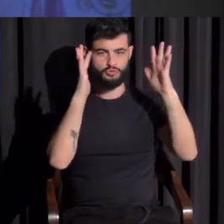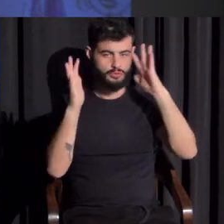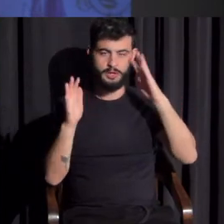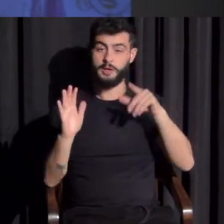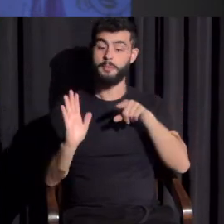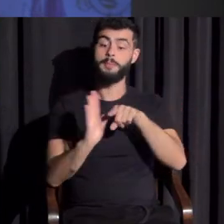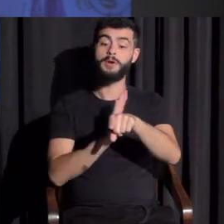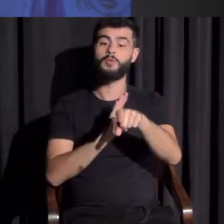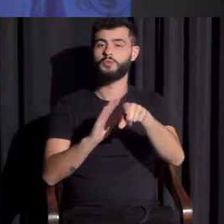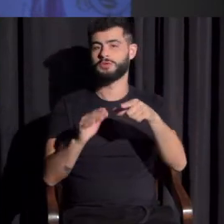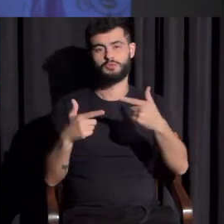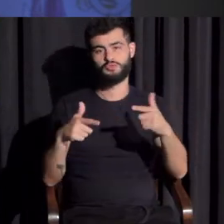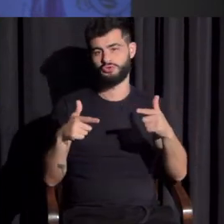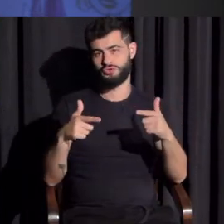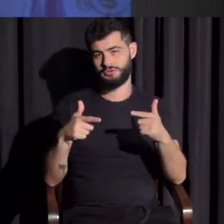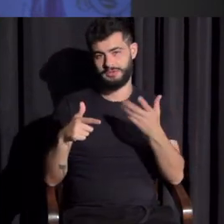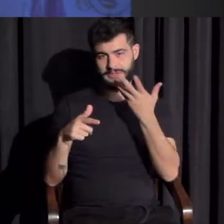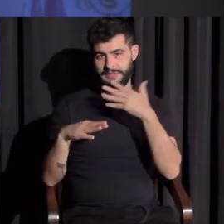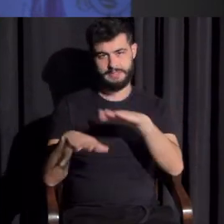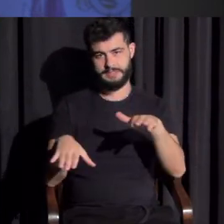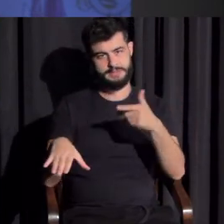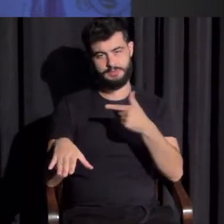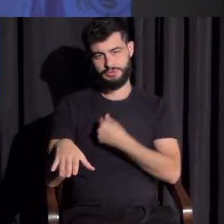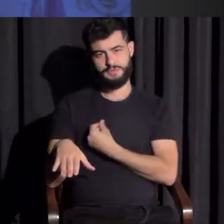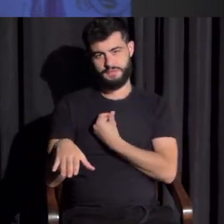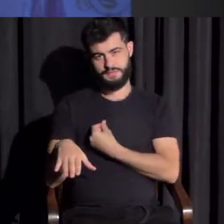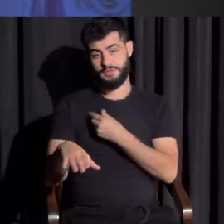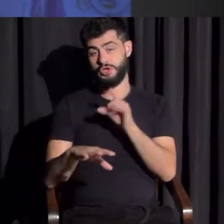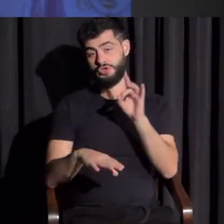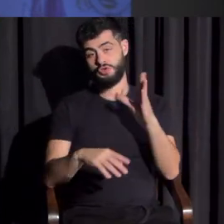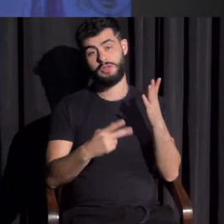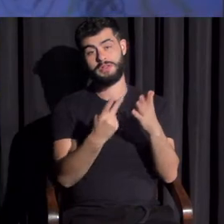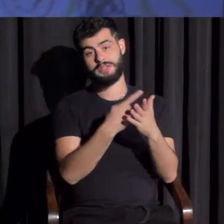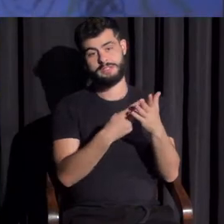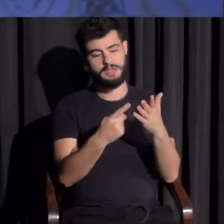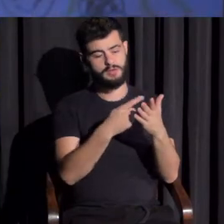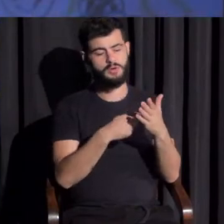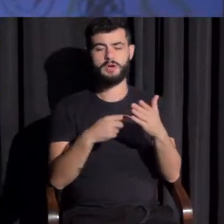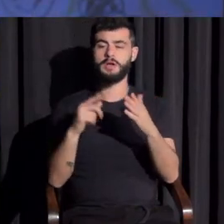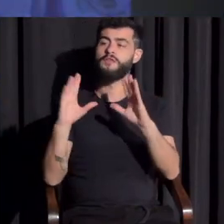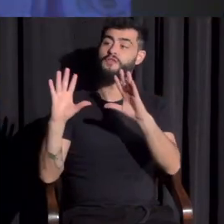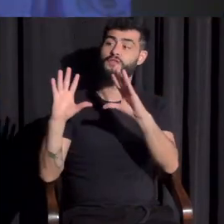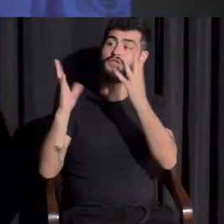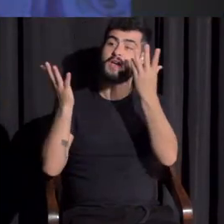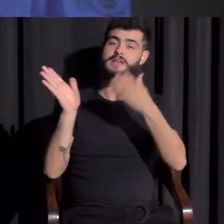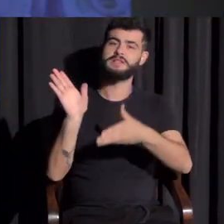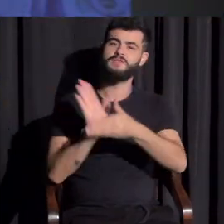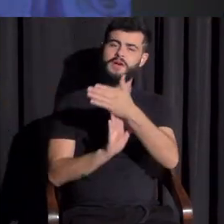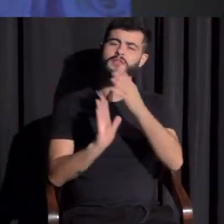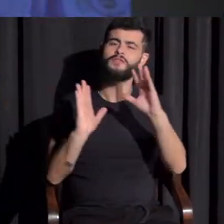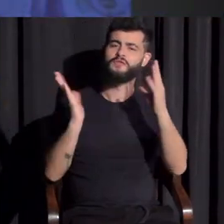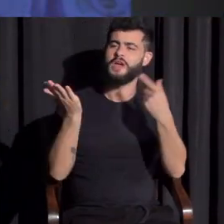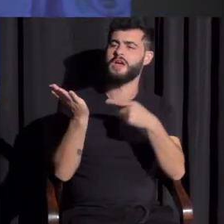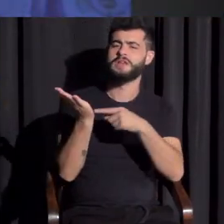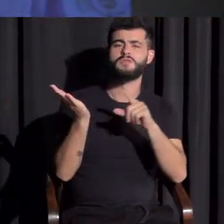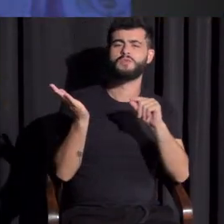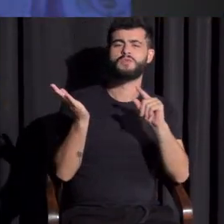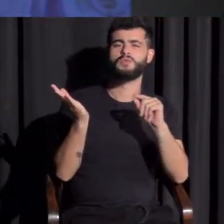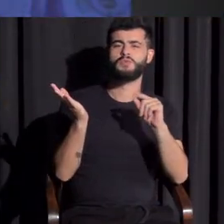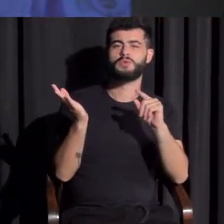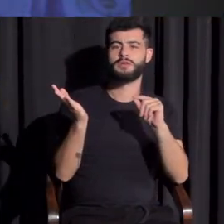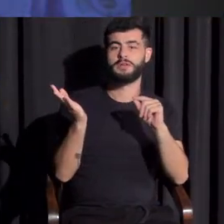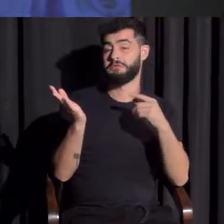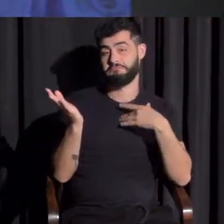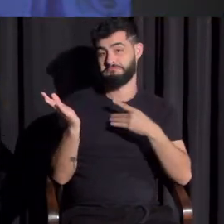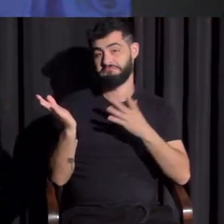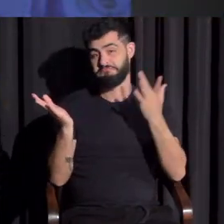desenhos. Tá? Então, o que é essa festa, eu desconheço. Né? Agora, aqui, desculpa, enfim, o que é essa festa, eu